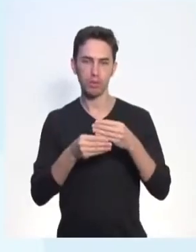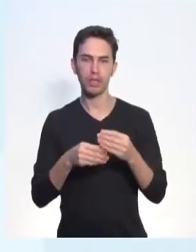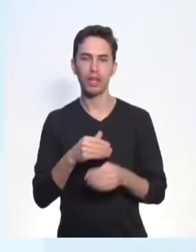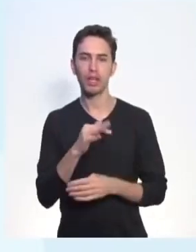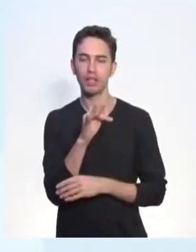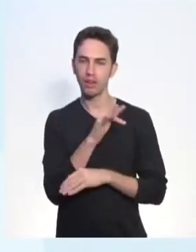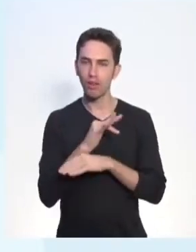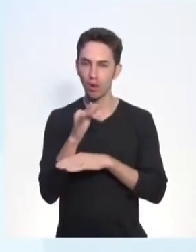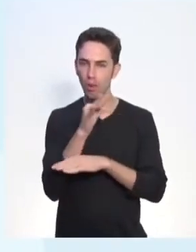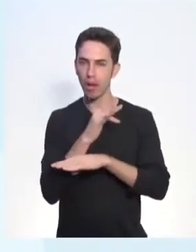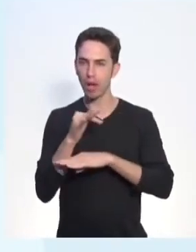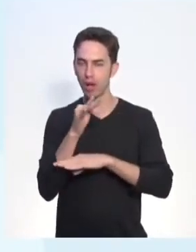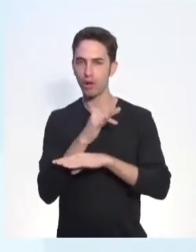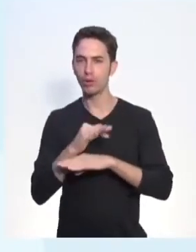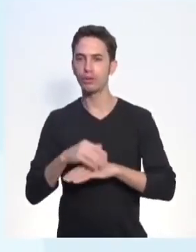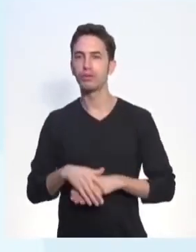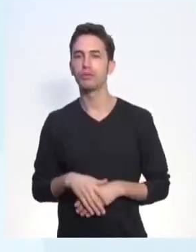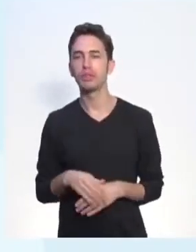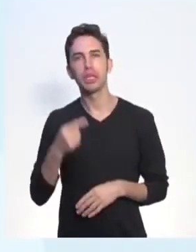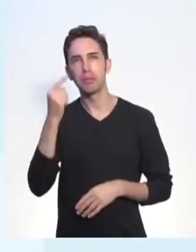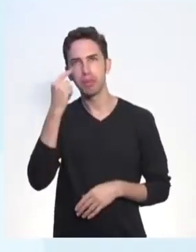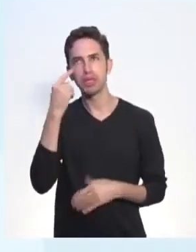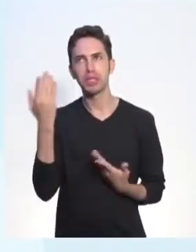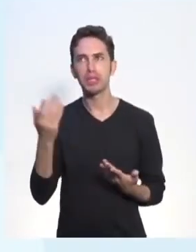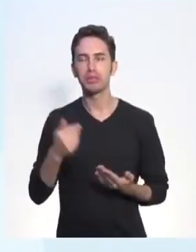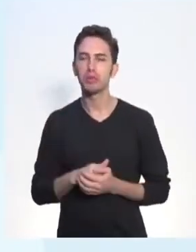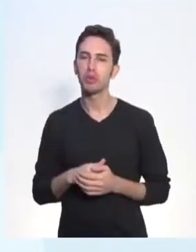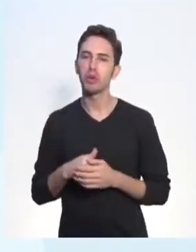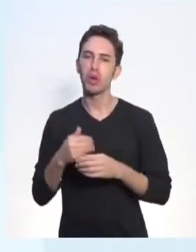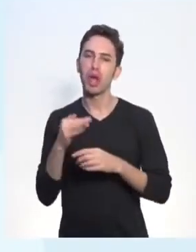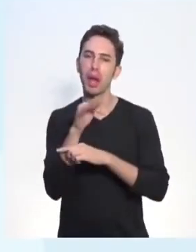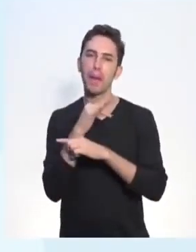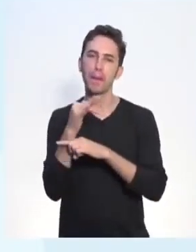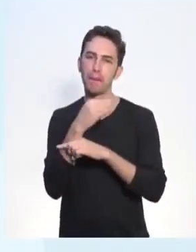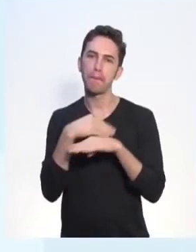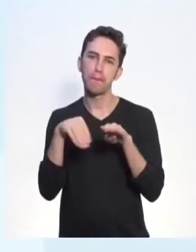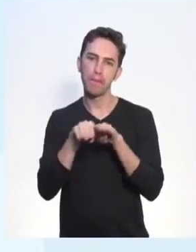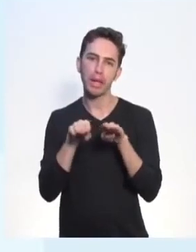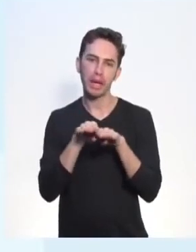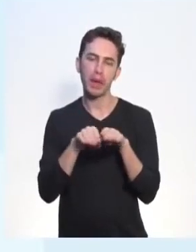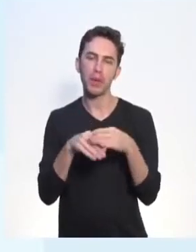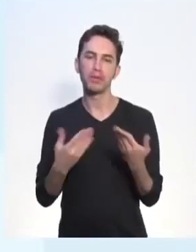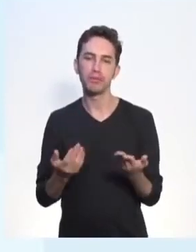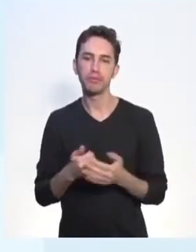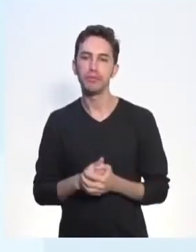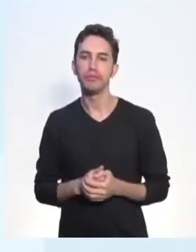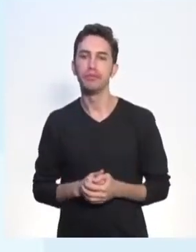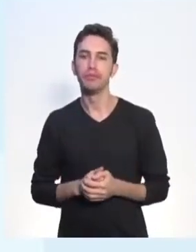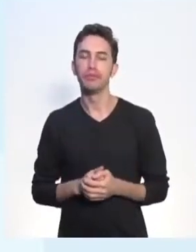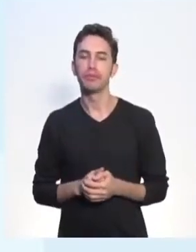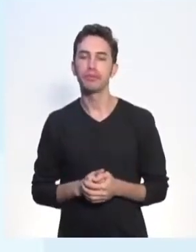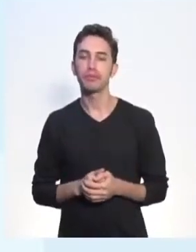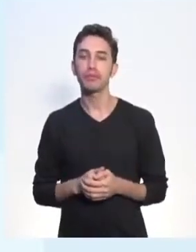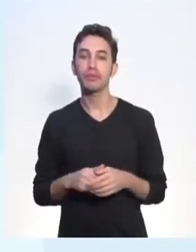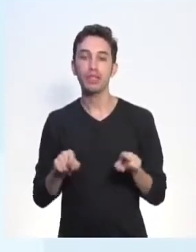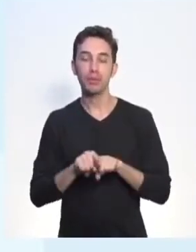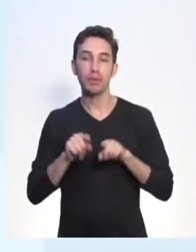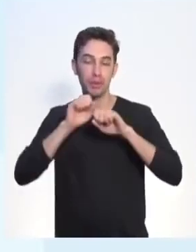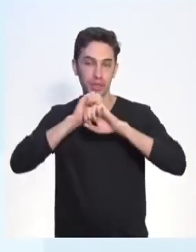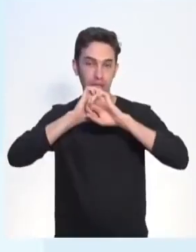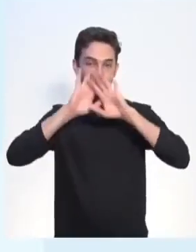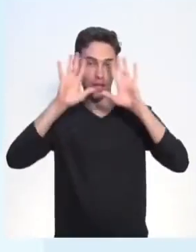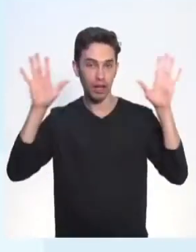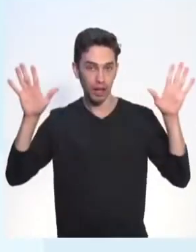ó, que a gente já pensa mesmo que seja a padrão, né? Então, formal, ela precisa também ser